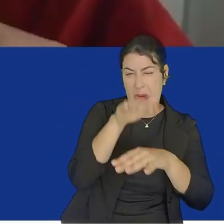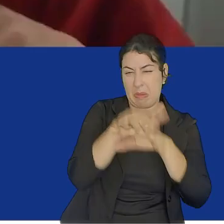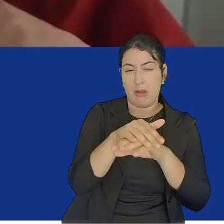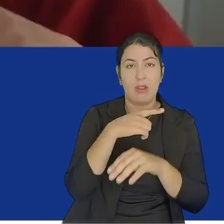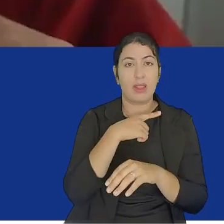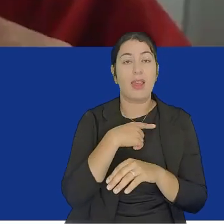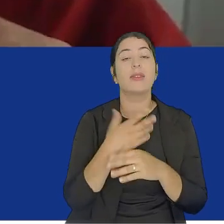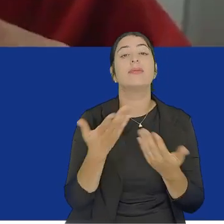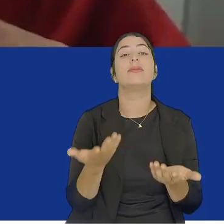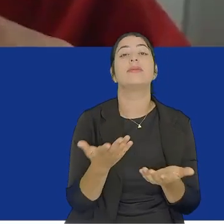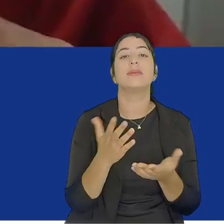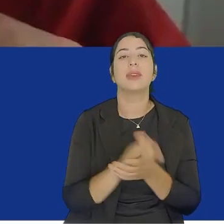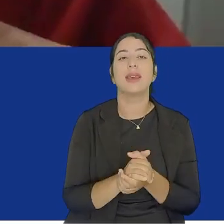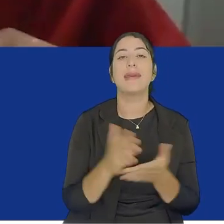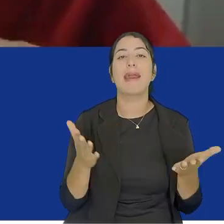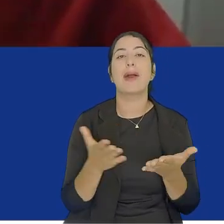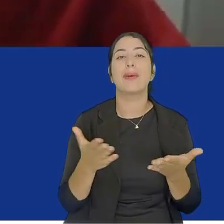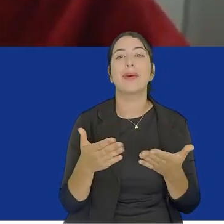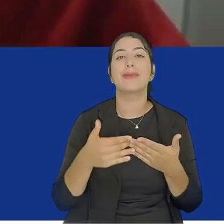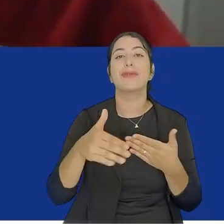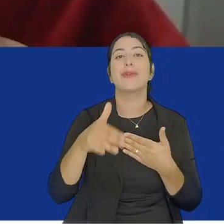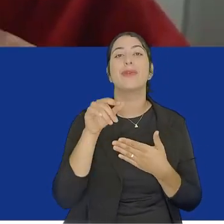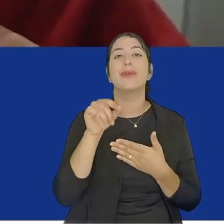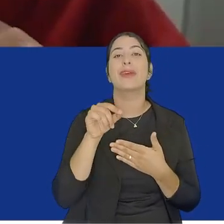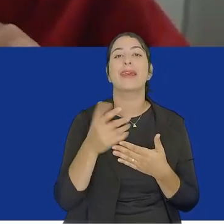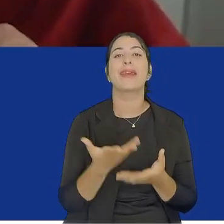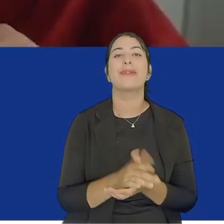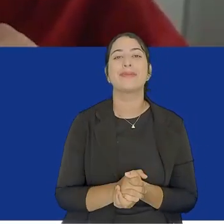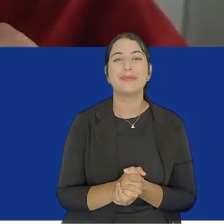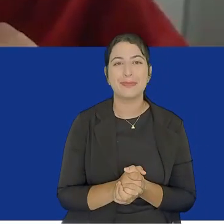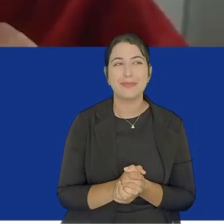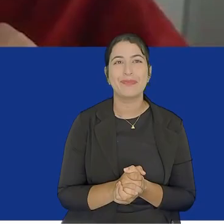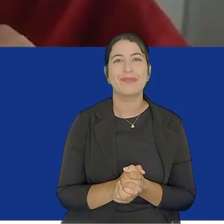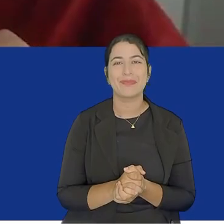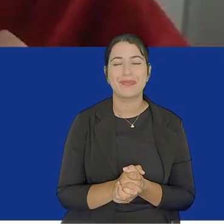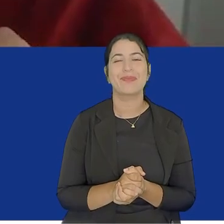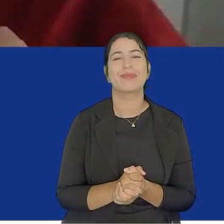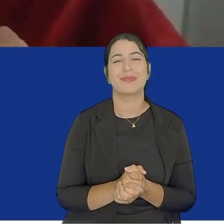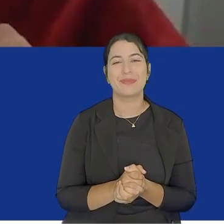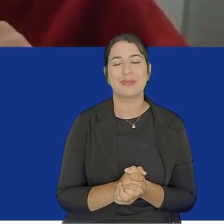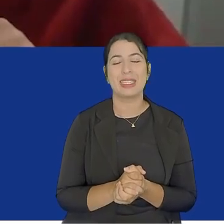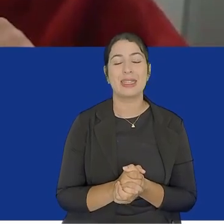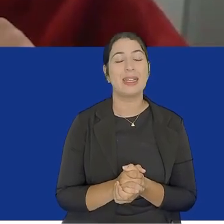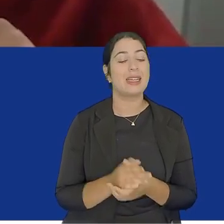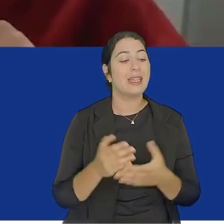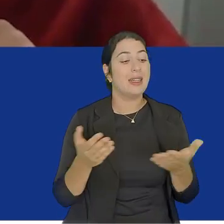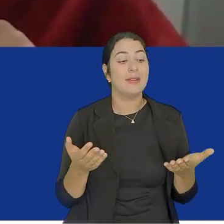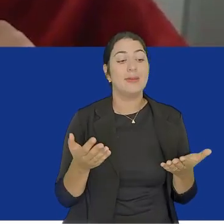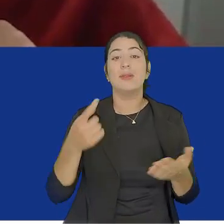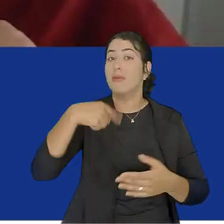E agora? E aí, como diria Drummond, e agora, José? E agora todos